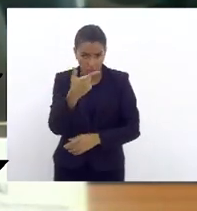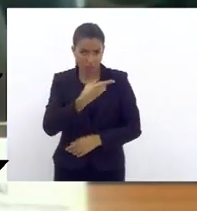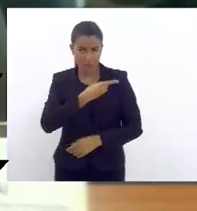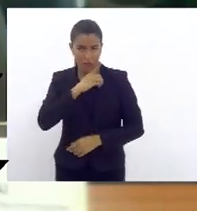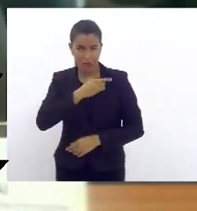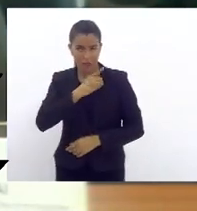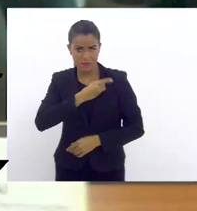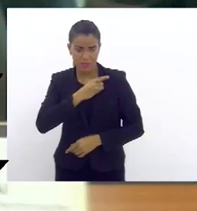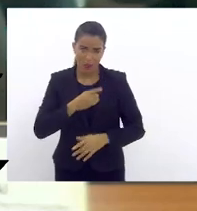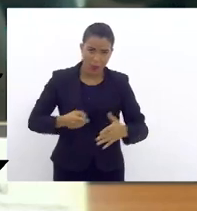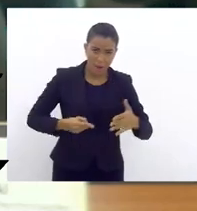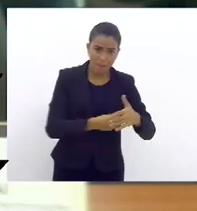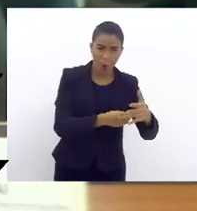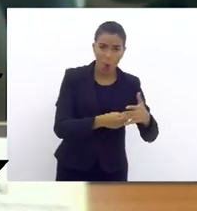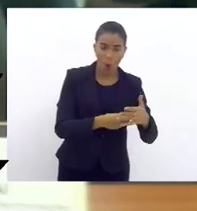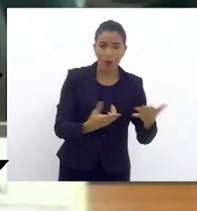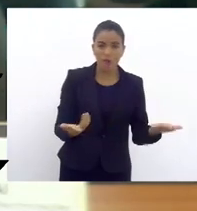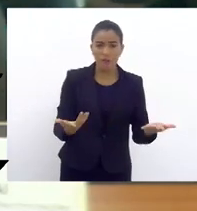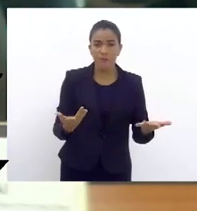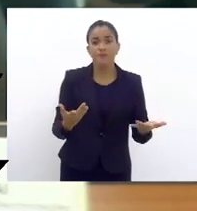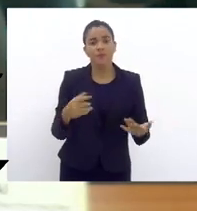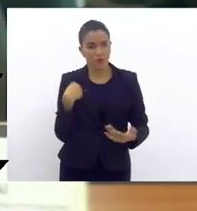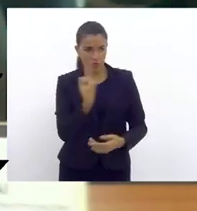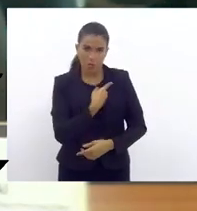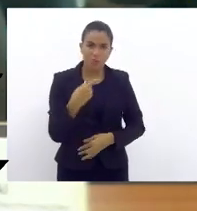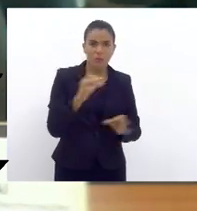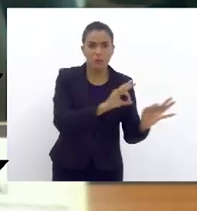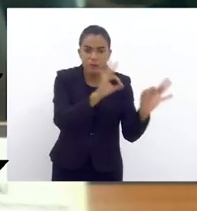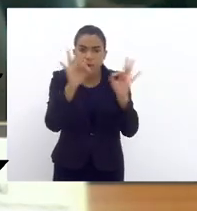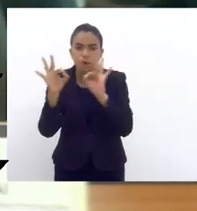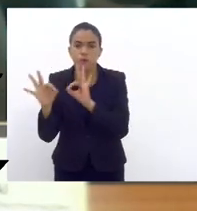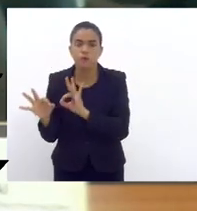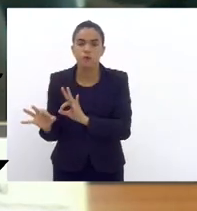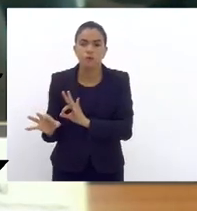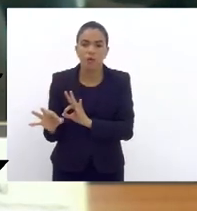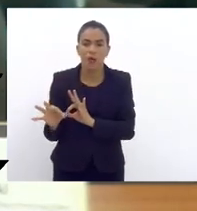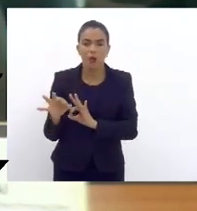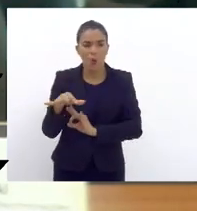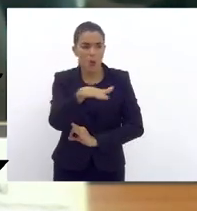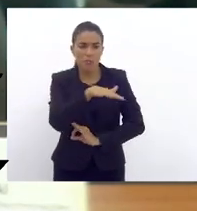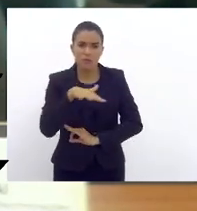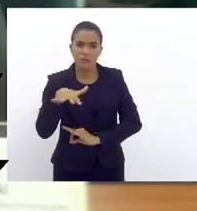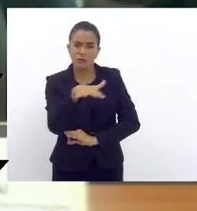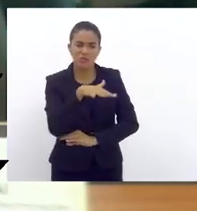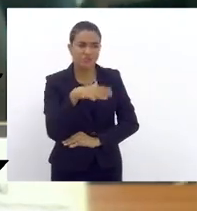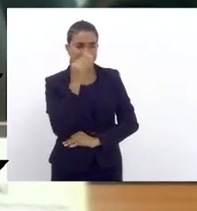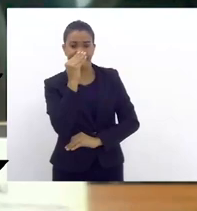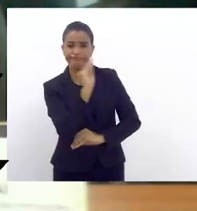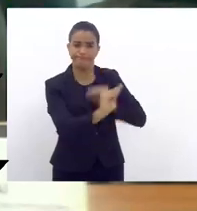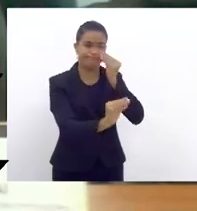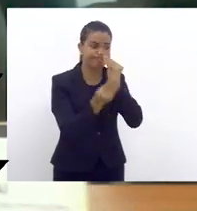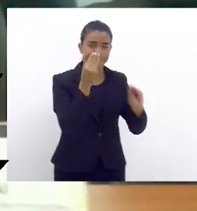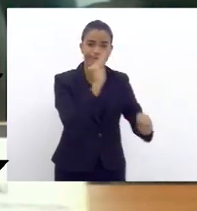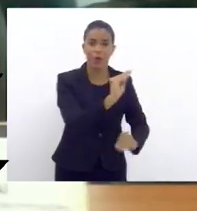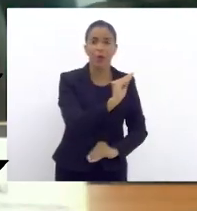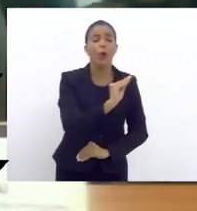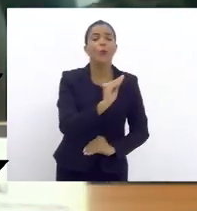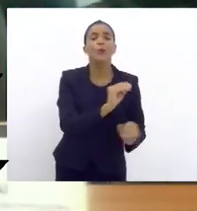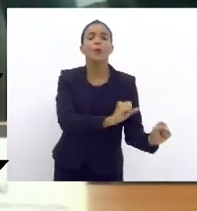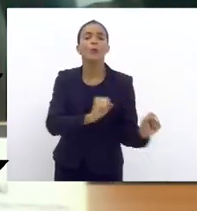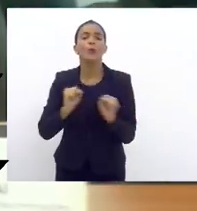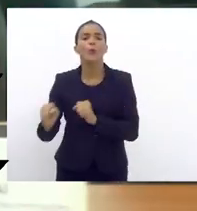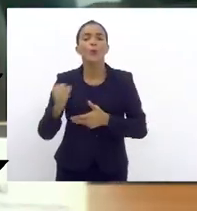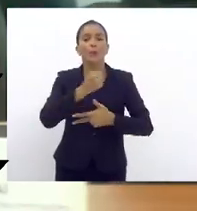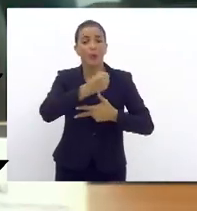delegacias Nós também assistimos uma leniência pelo menos um descaso do poder público no sentido